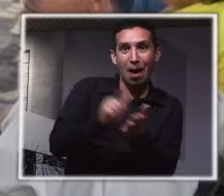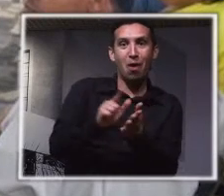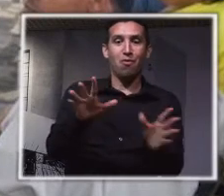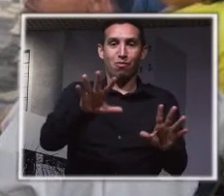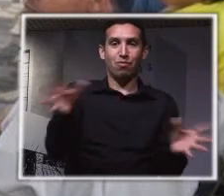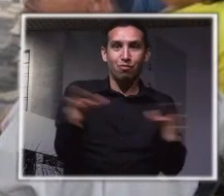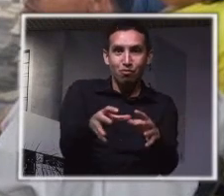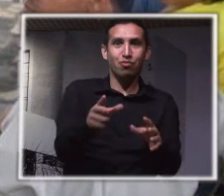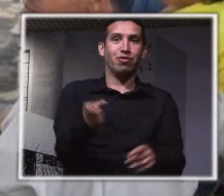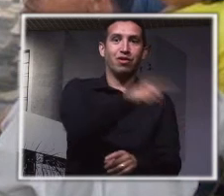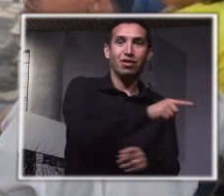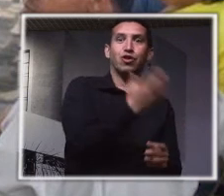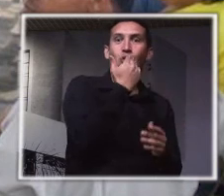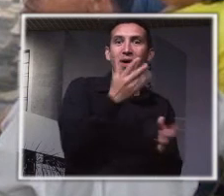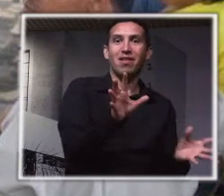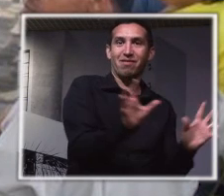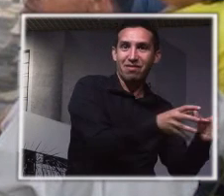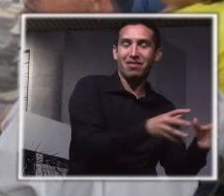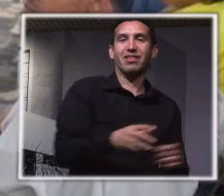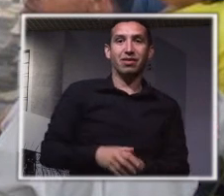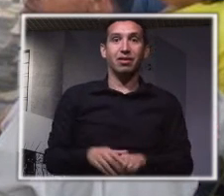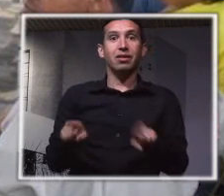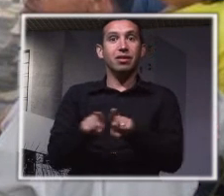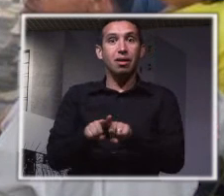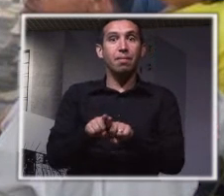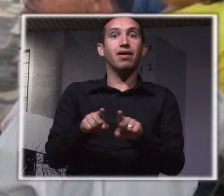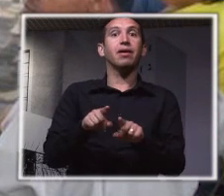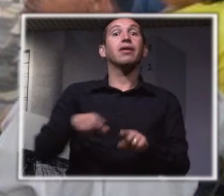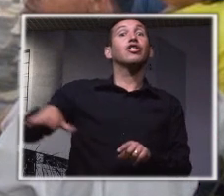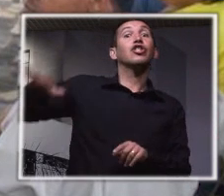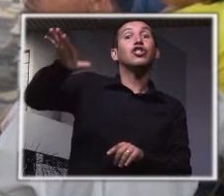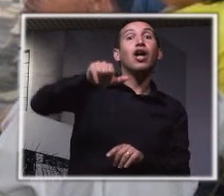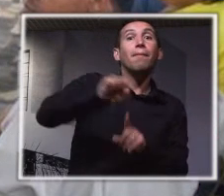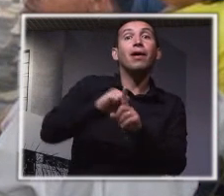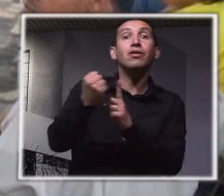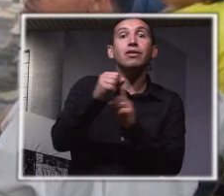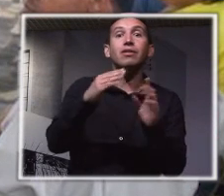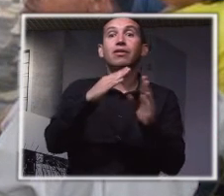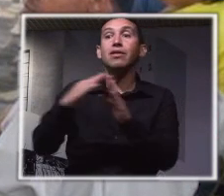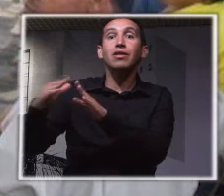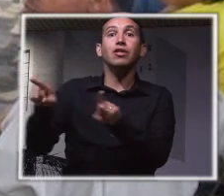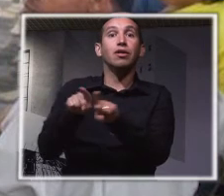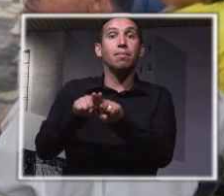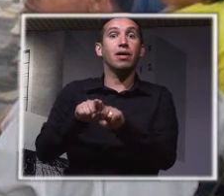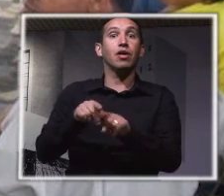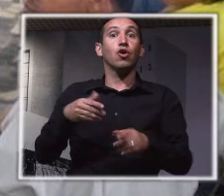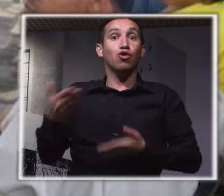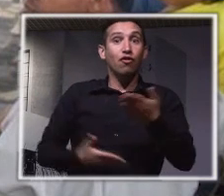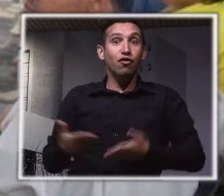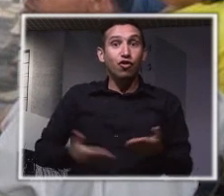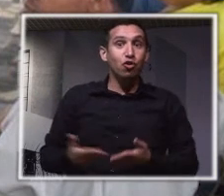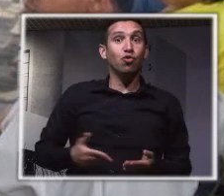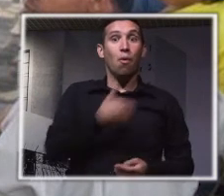o impacto de uma boa coleta de lixo na saúde daquela comunidade. Chamamos o serviço público de